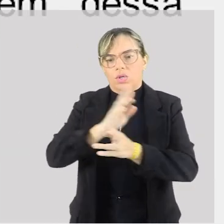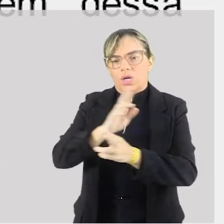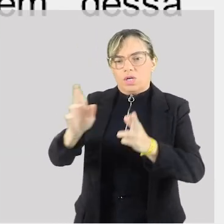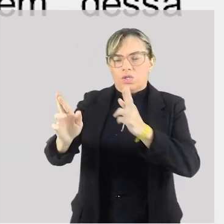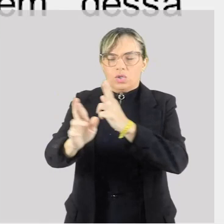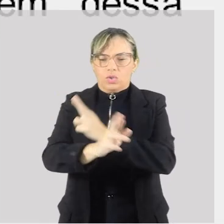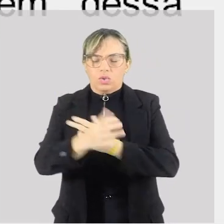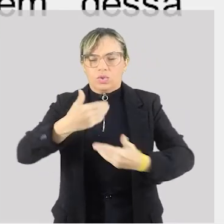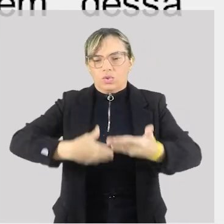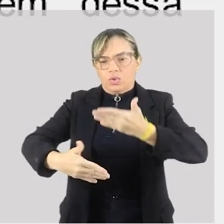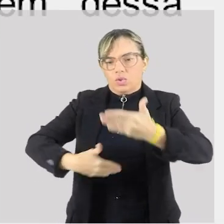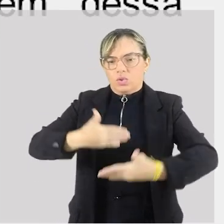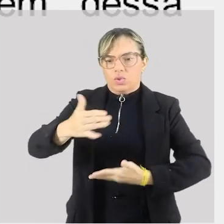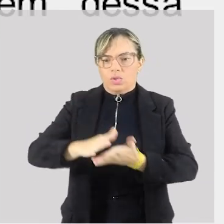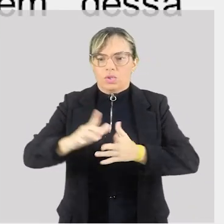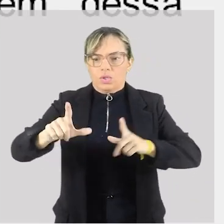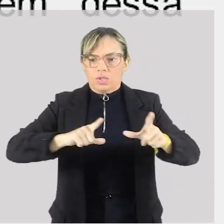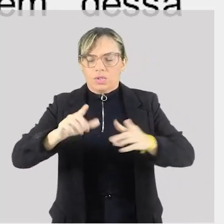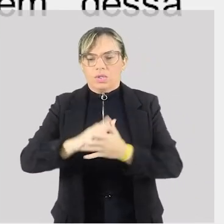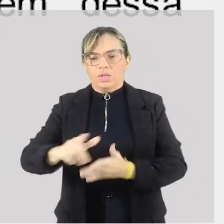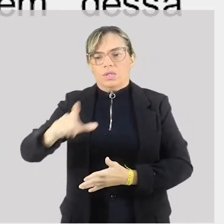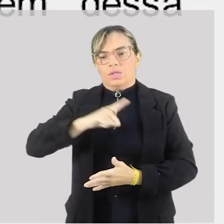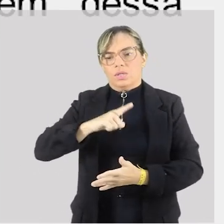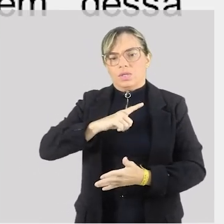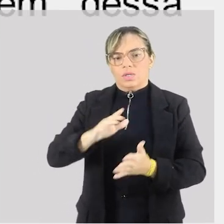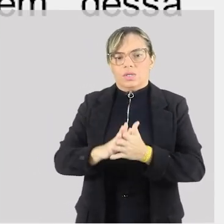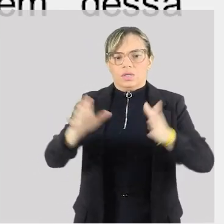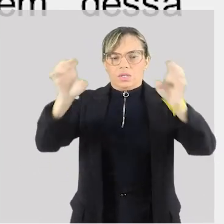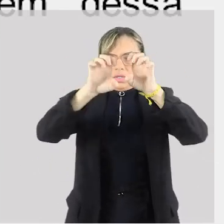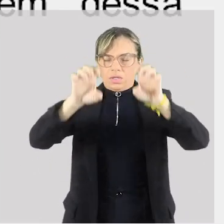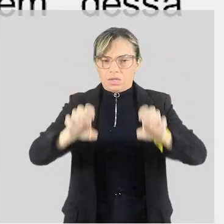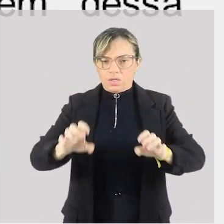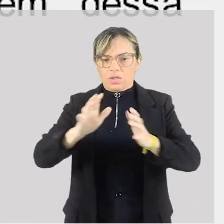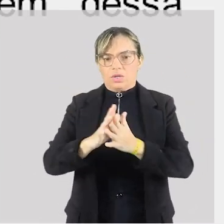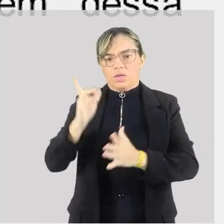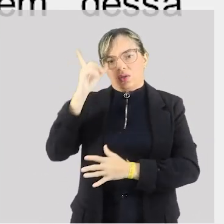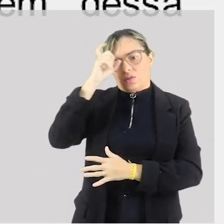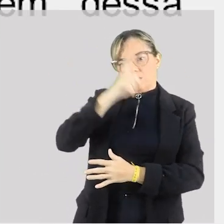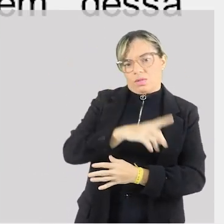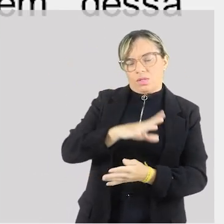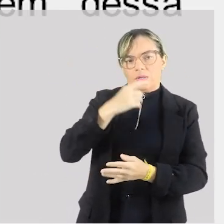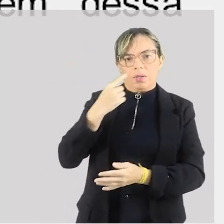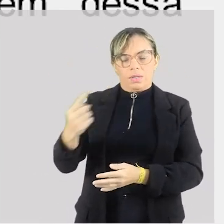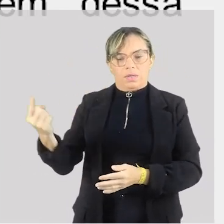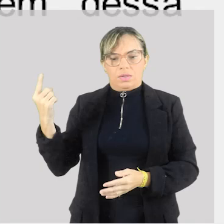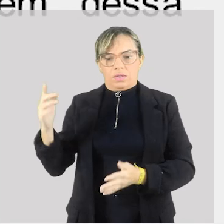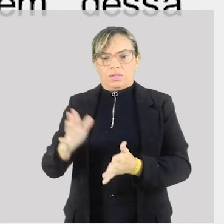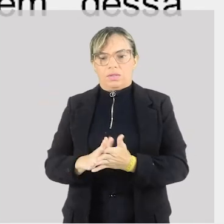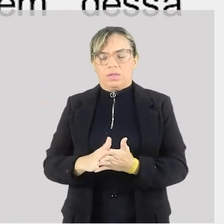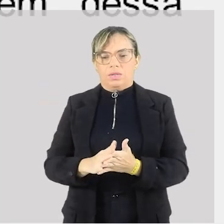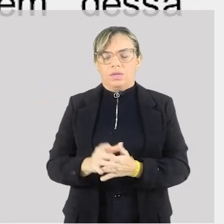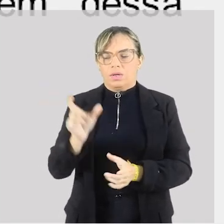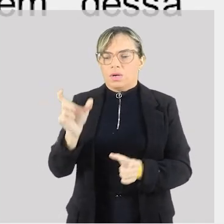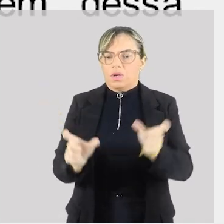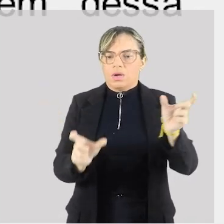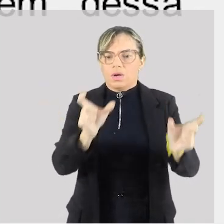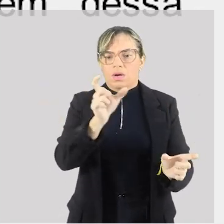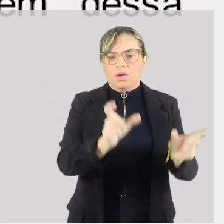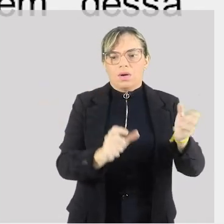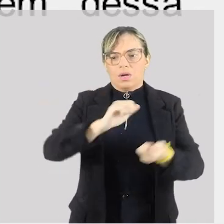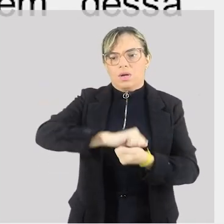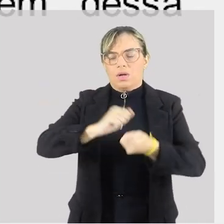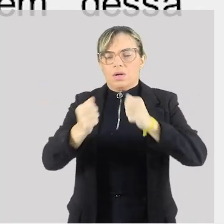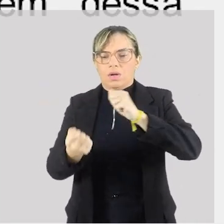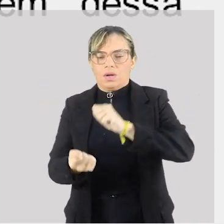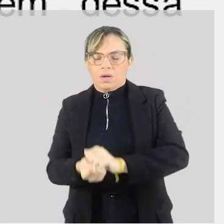empregado, compõe uma estrutura complexa, em que cada elemento se ajusta aos